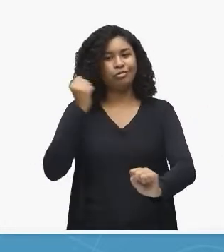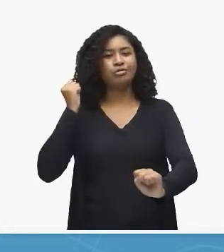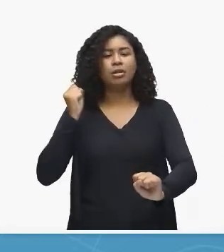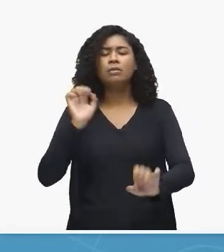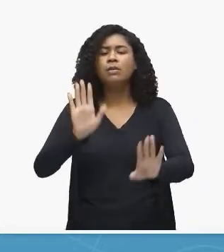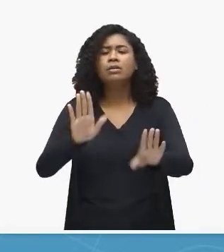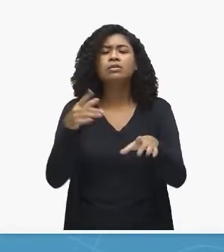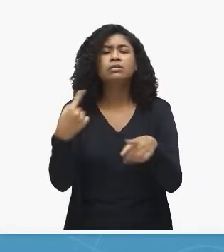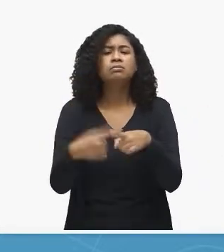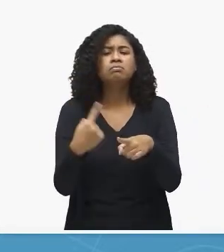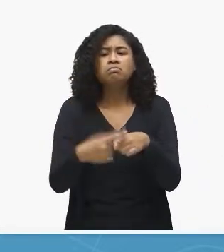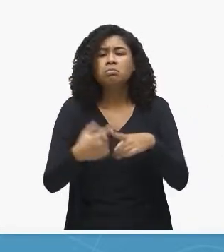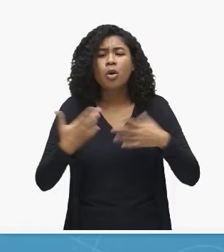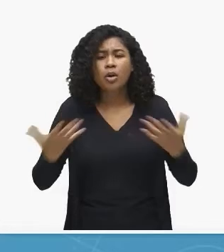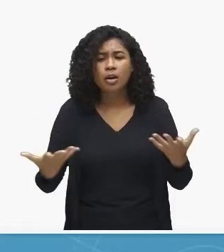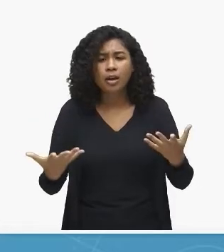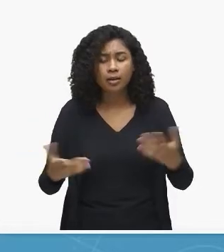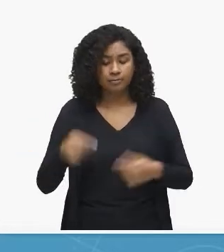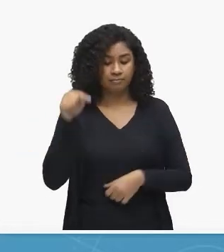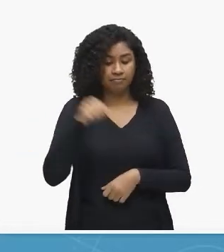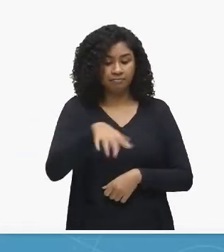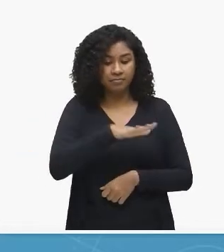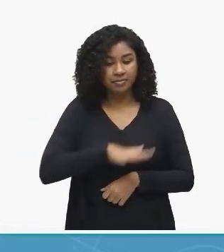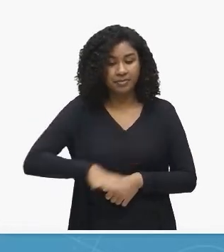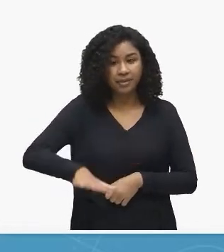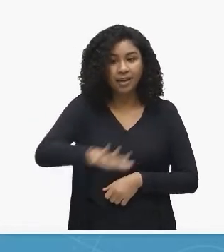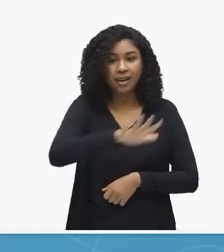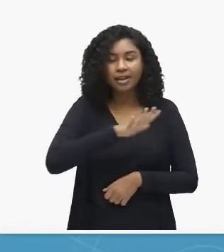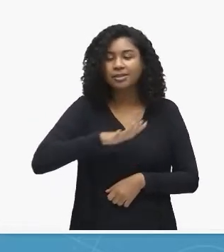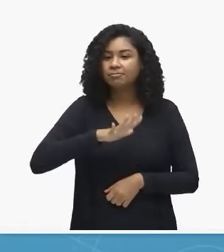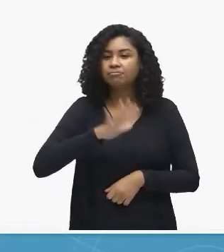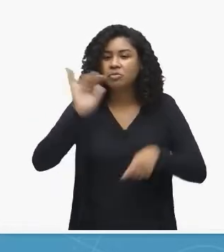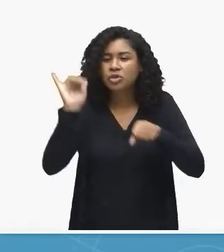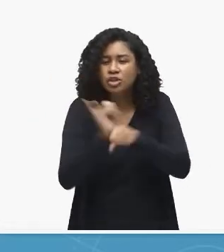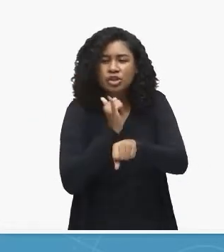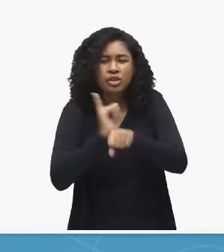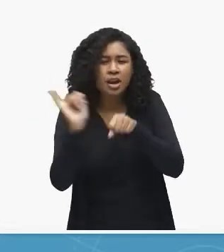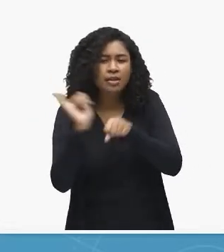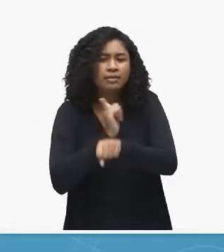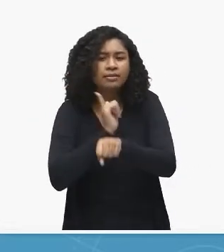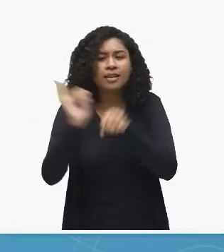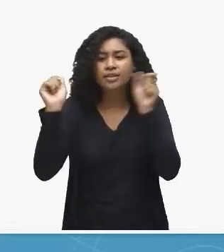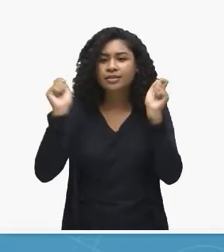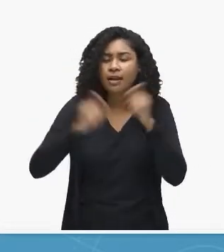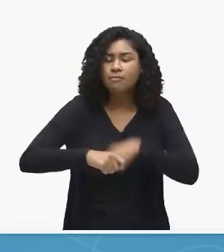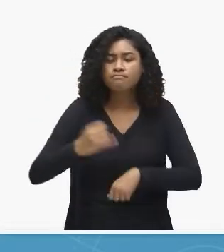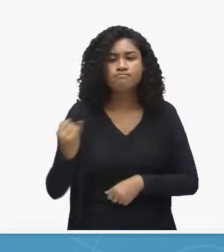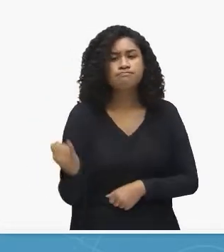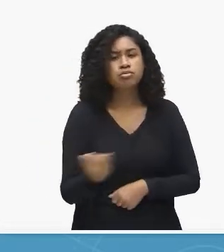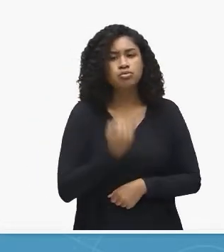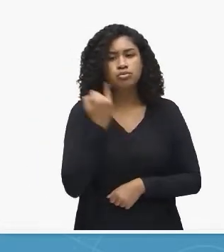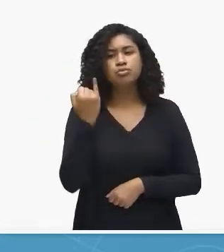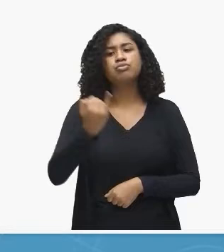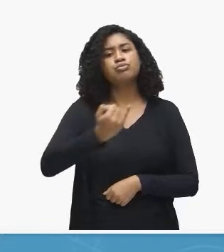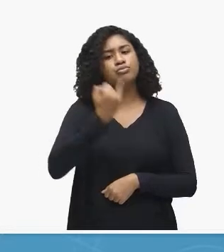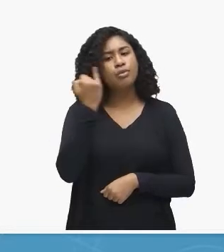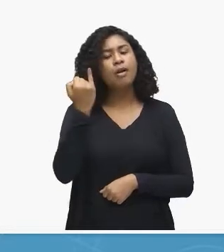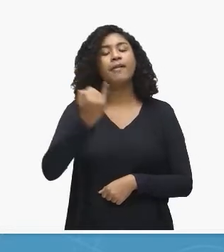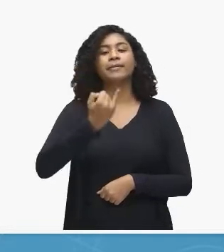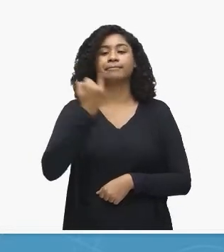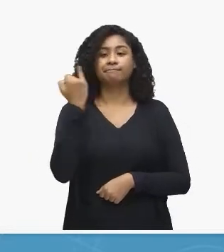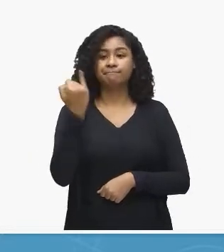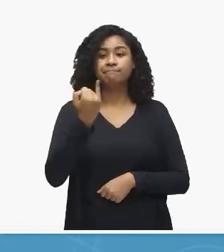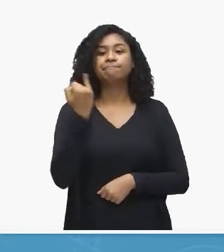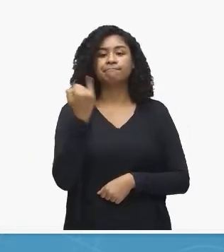quê, professor? Eram territórios estratégicos, né? A gente observa que eram territórios importantes estrategicamente,